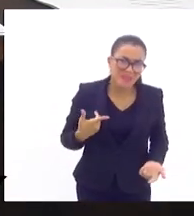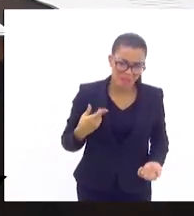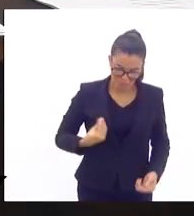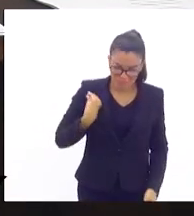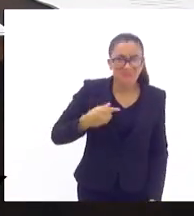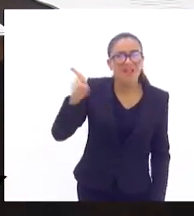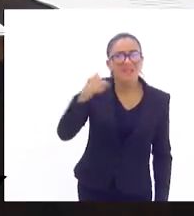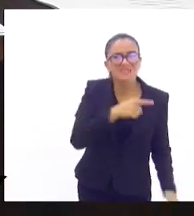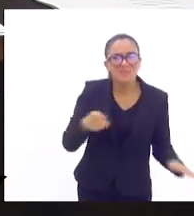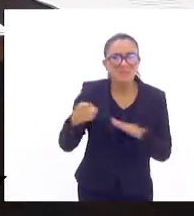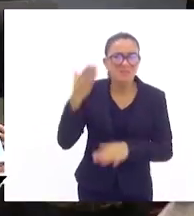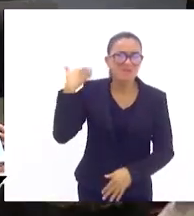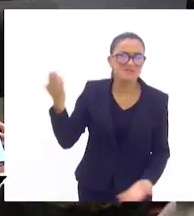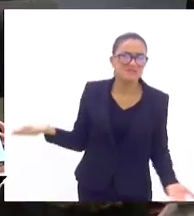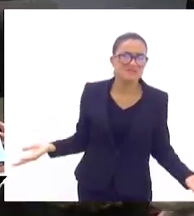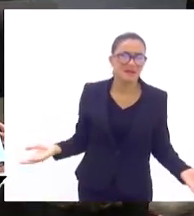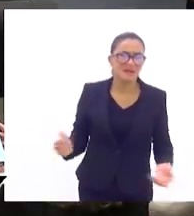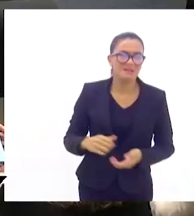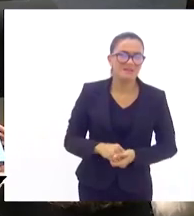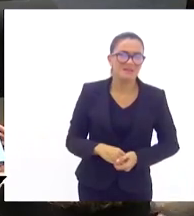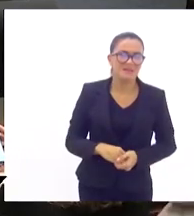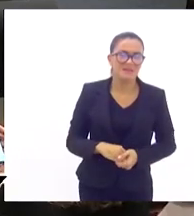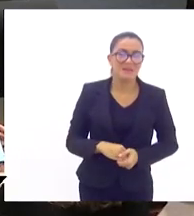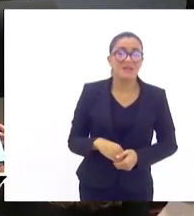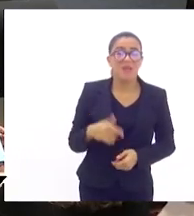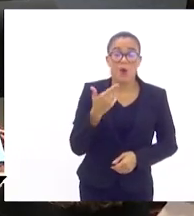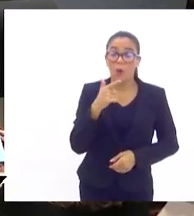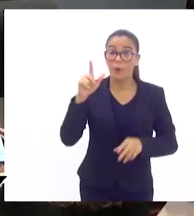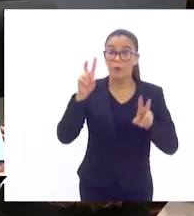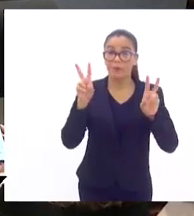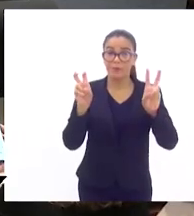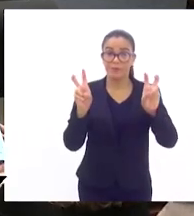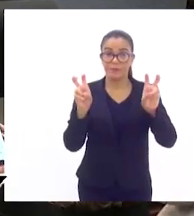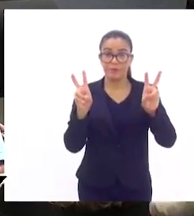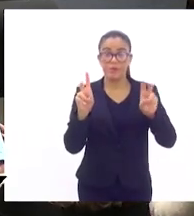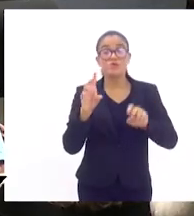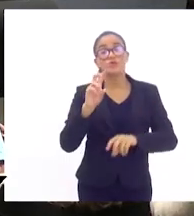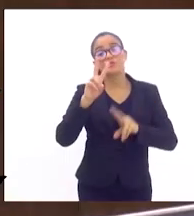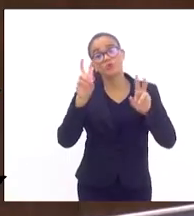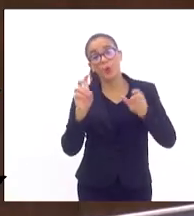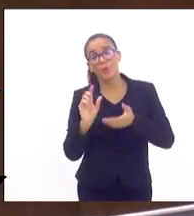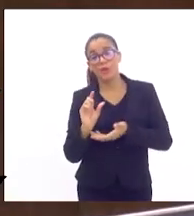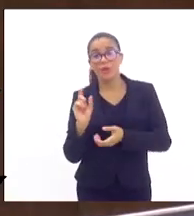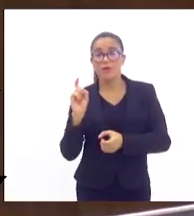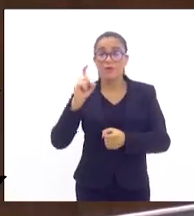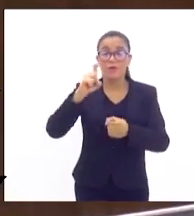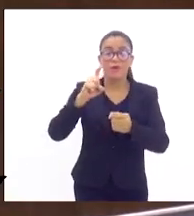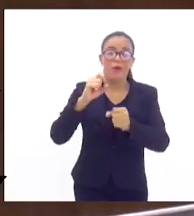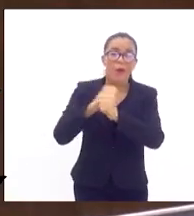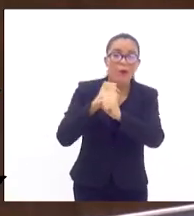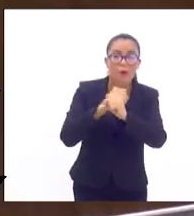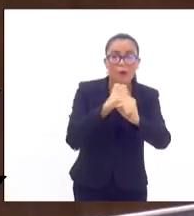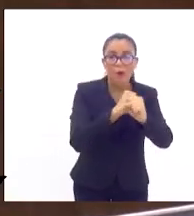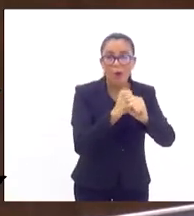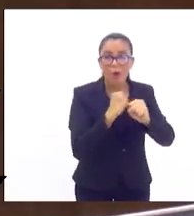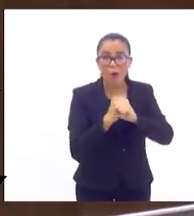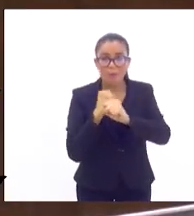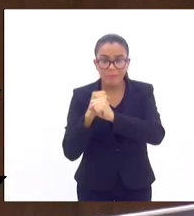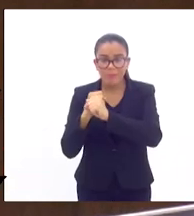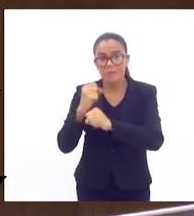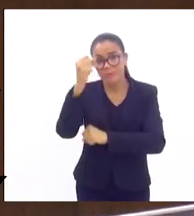rapaz. E com relação a outra questão sobre ressarcimento de obras executadas ou